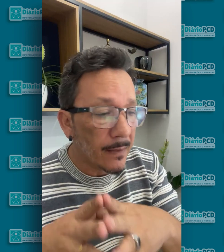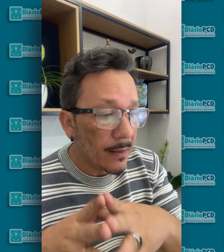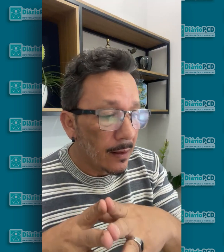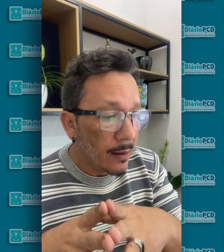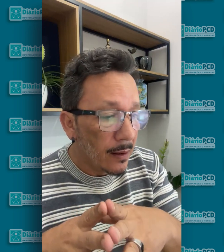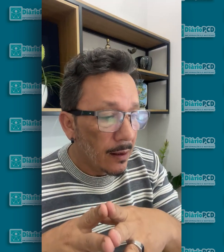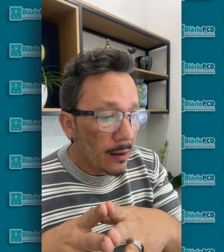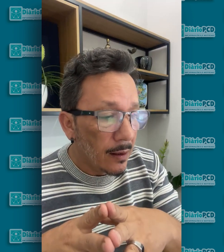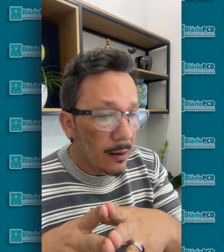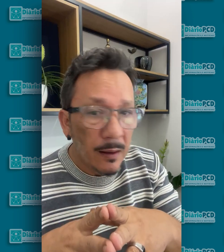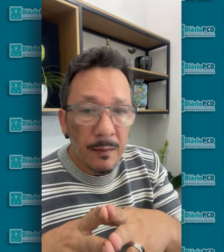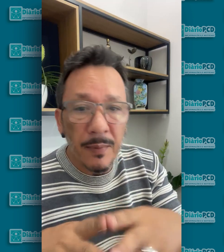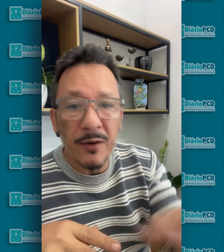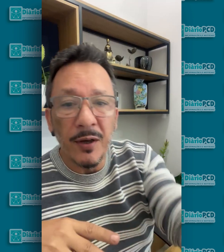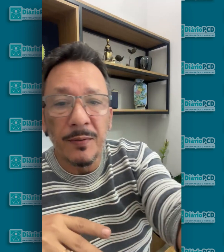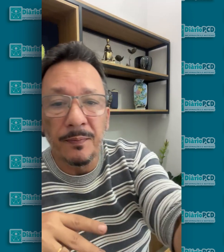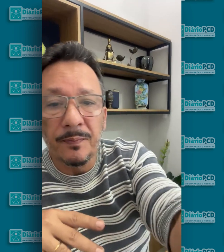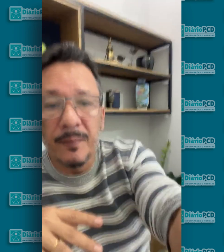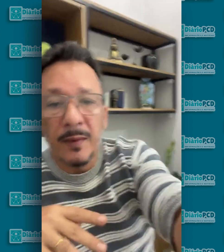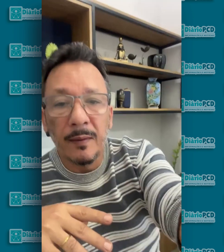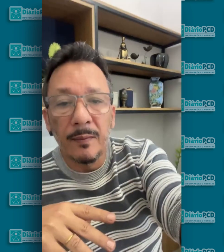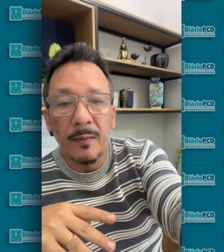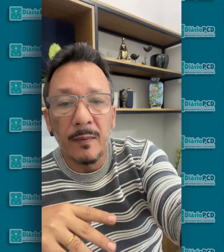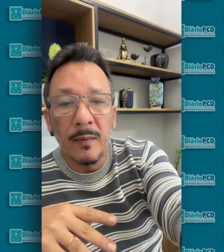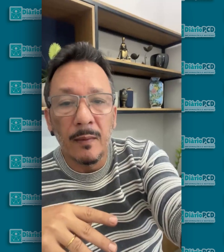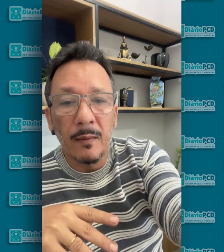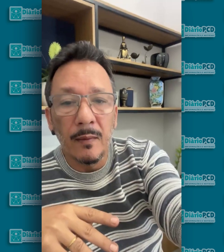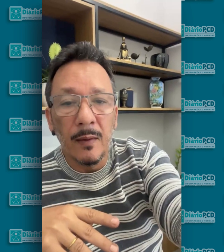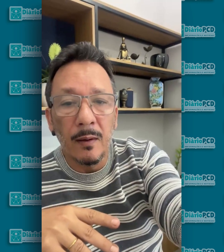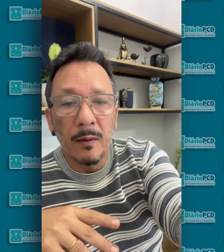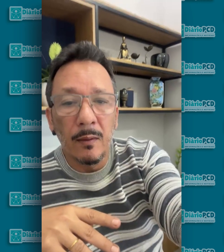judicial. Bem, gente,